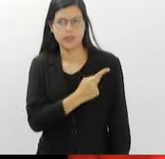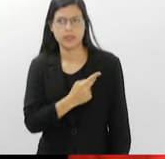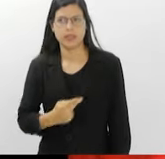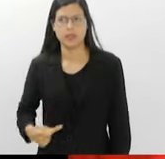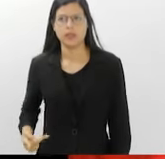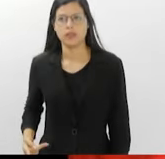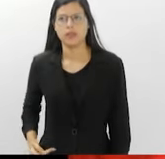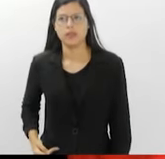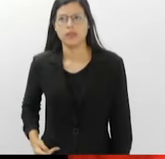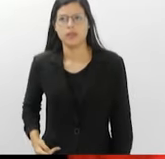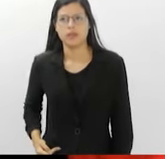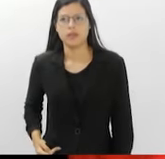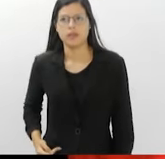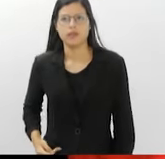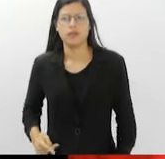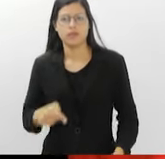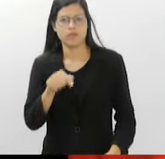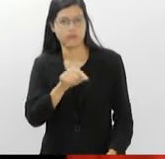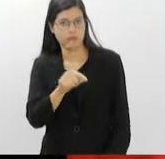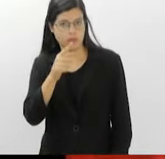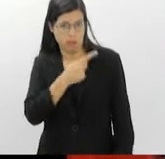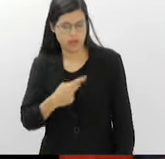de mediar um conflito